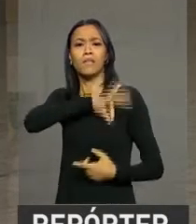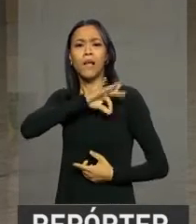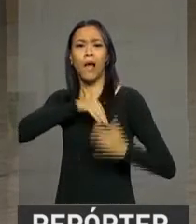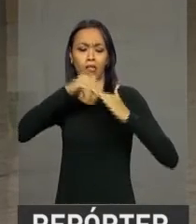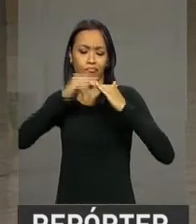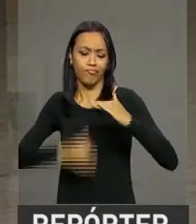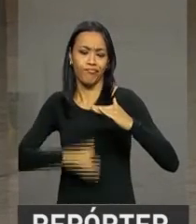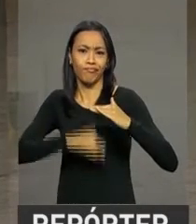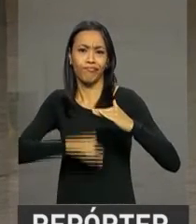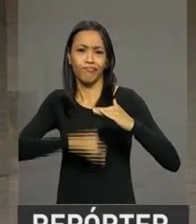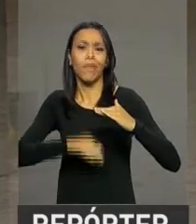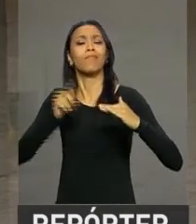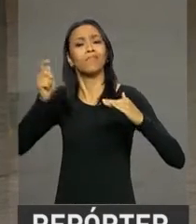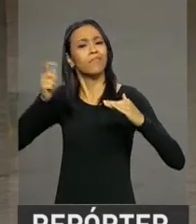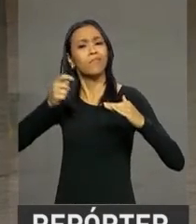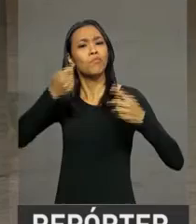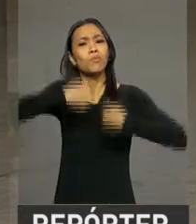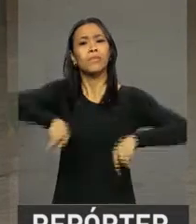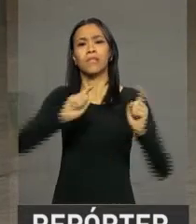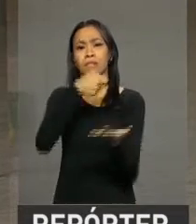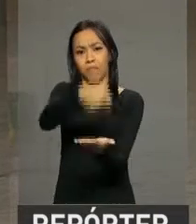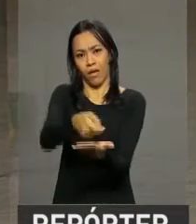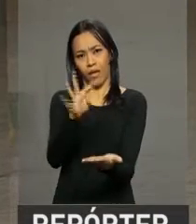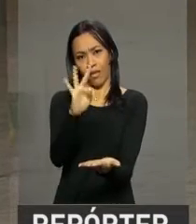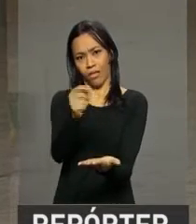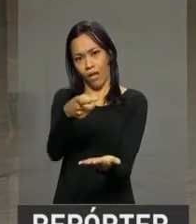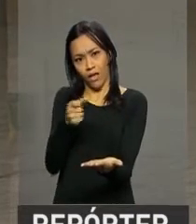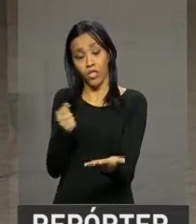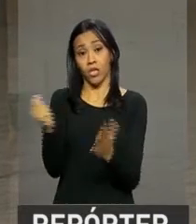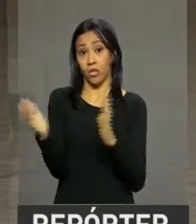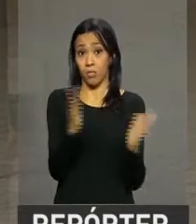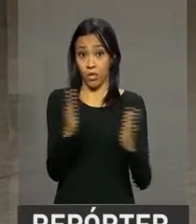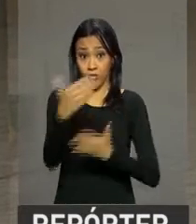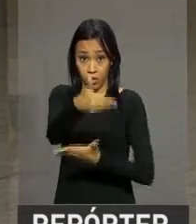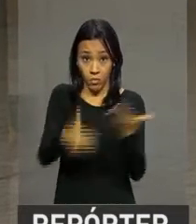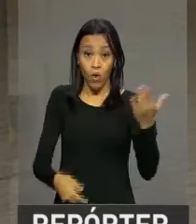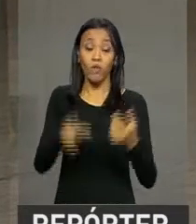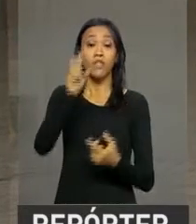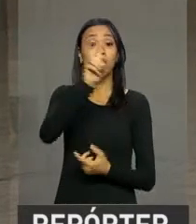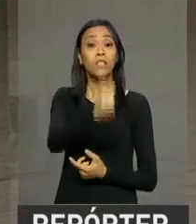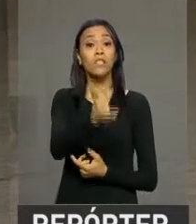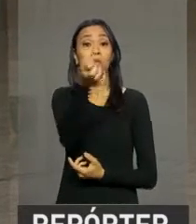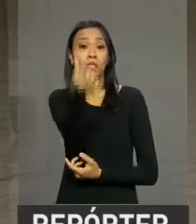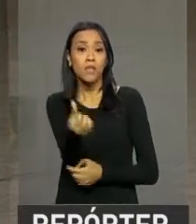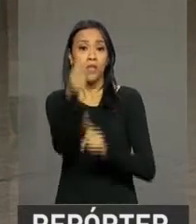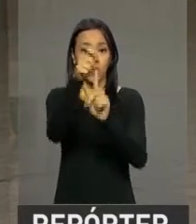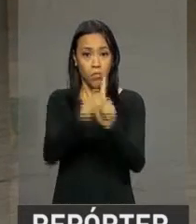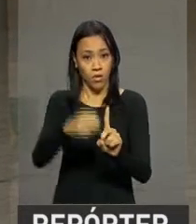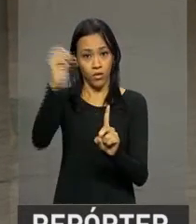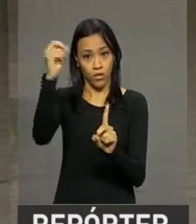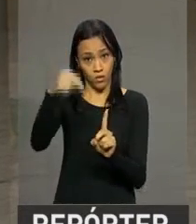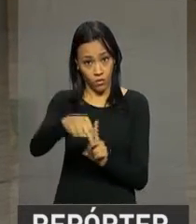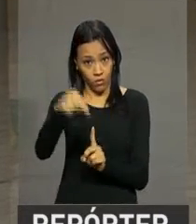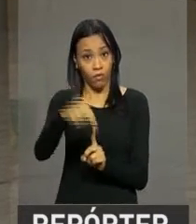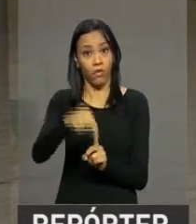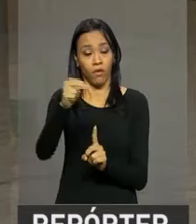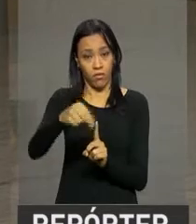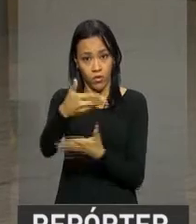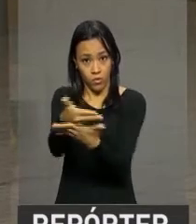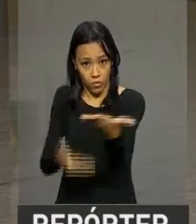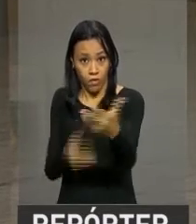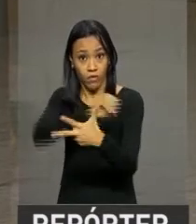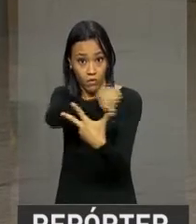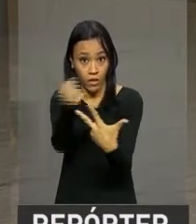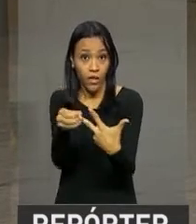pagamento dessa taxa o enem este ano acontece nos dias 5 e 6 de novembro do mês de novembro ea gente lembra